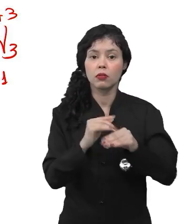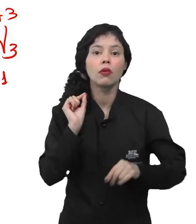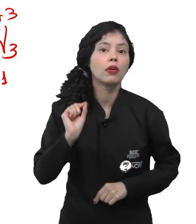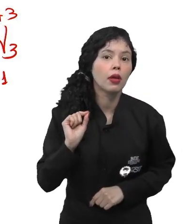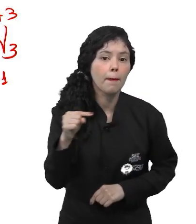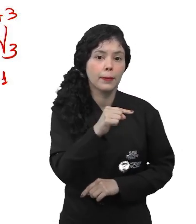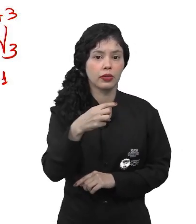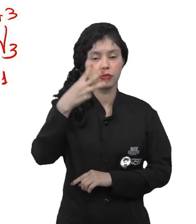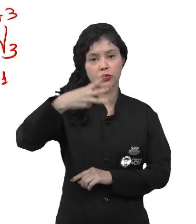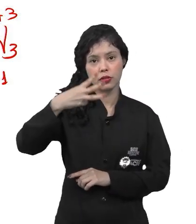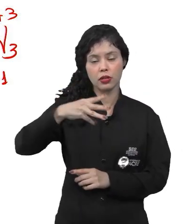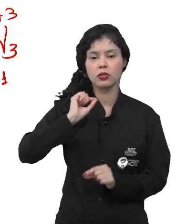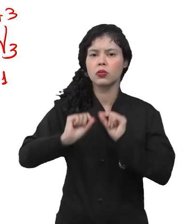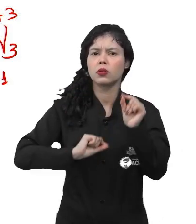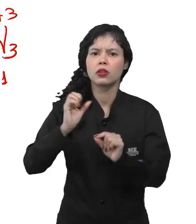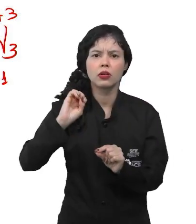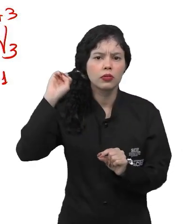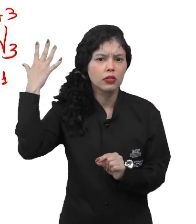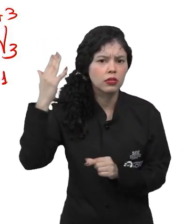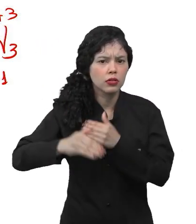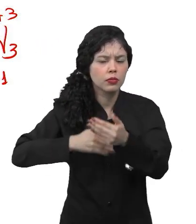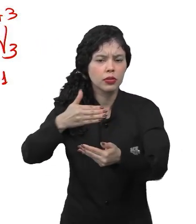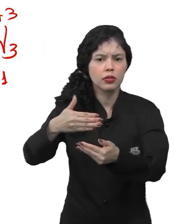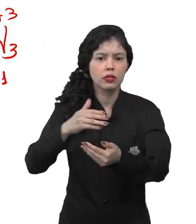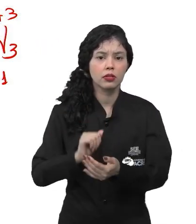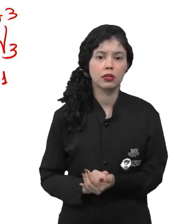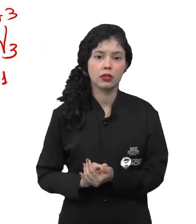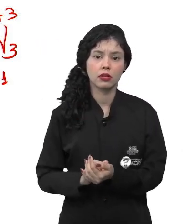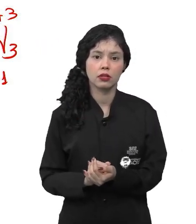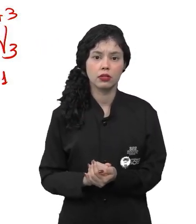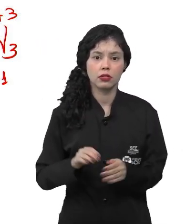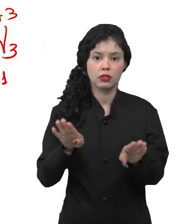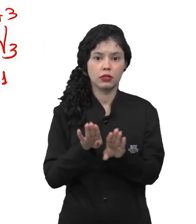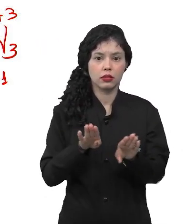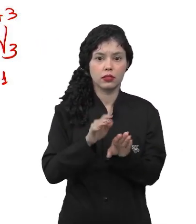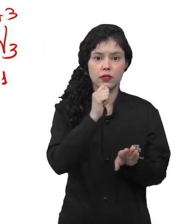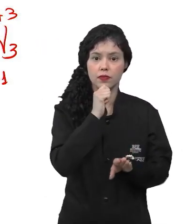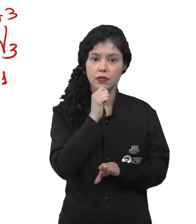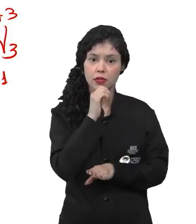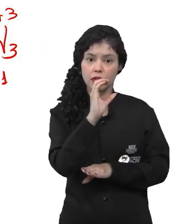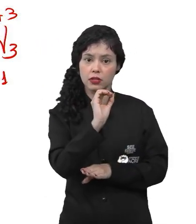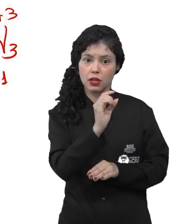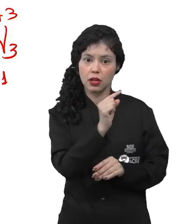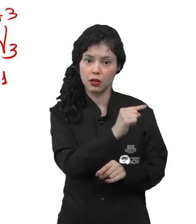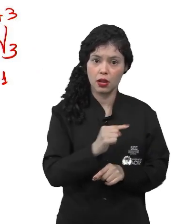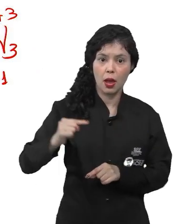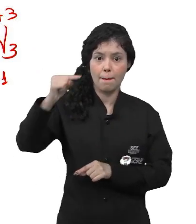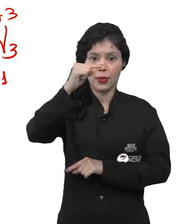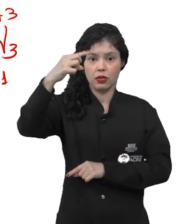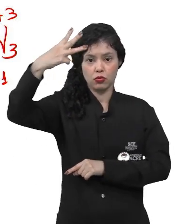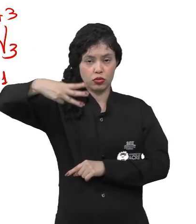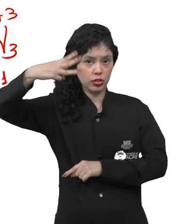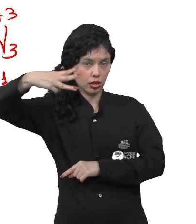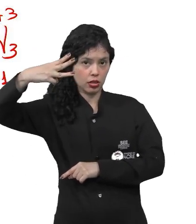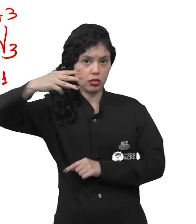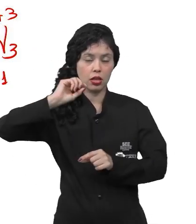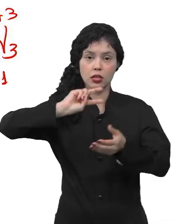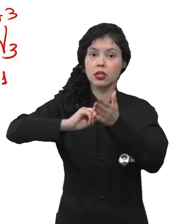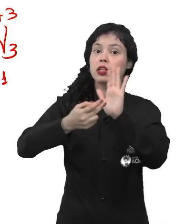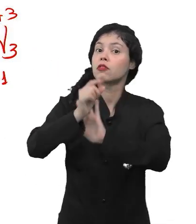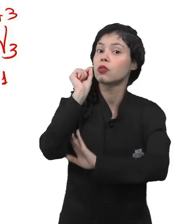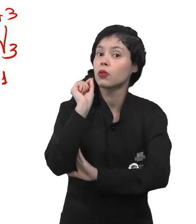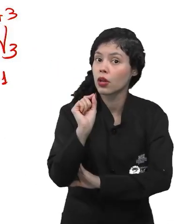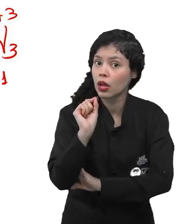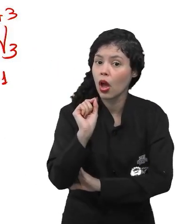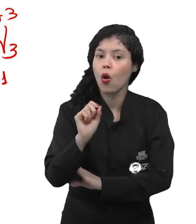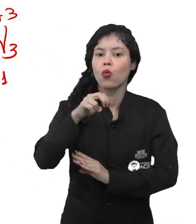menos 3. O que aconteceu aqui nesse processo? Foi de 0 para menos 3. Isso quer dizer